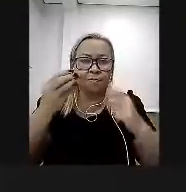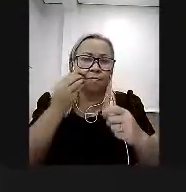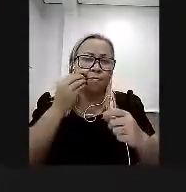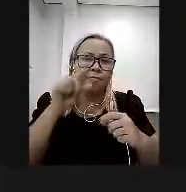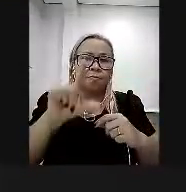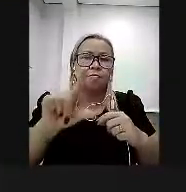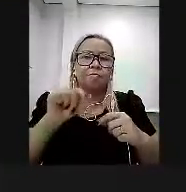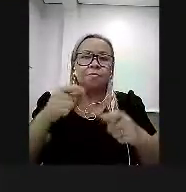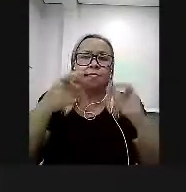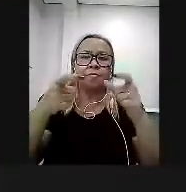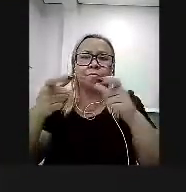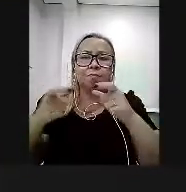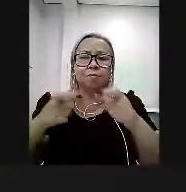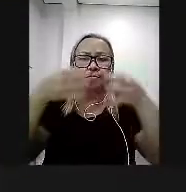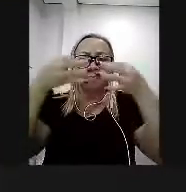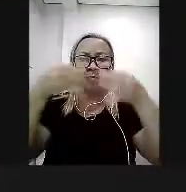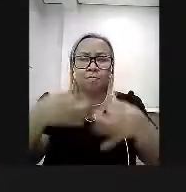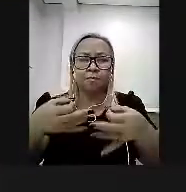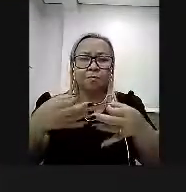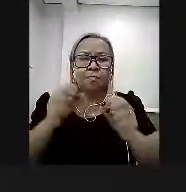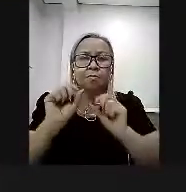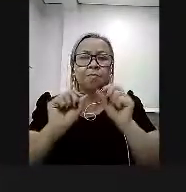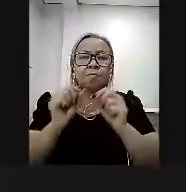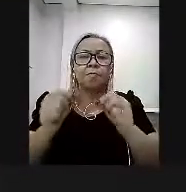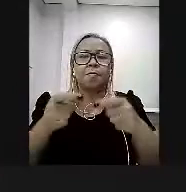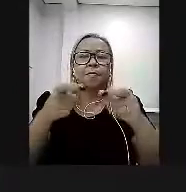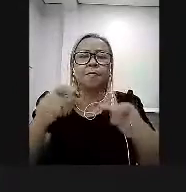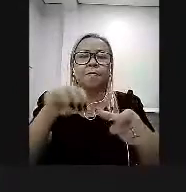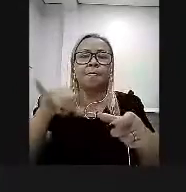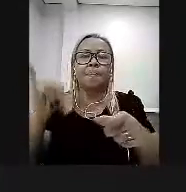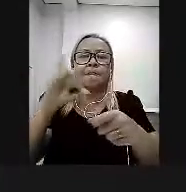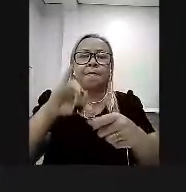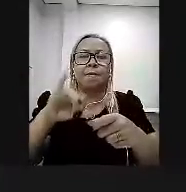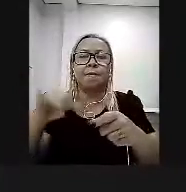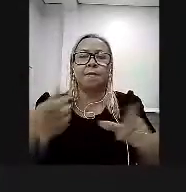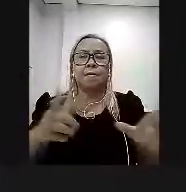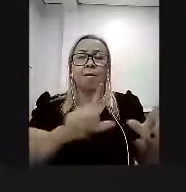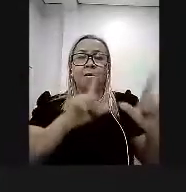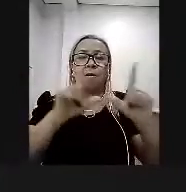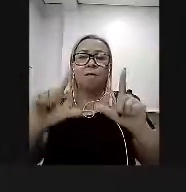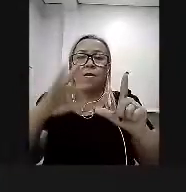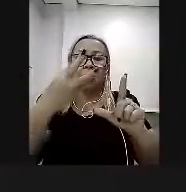local adequado para a colocação dessa tela.